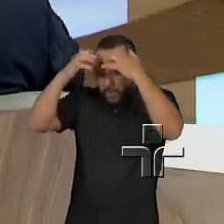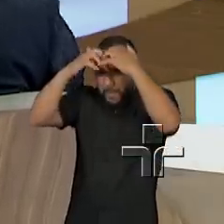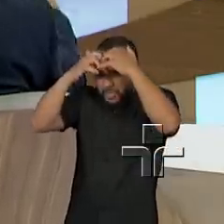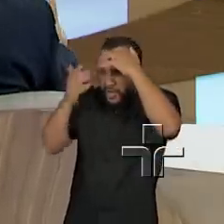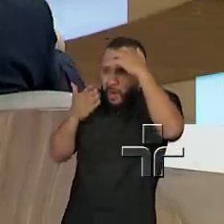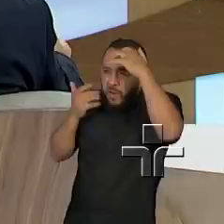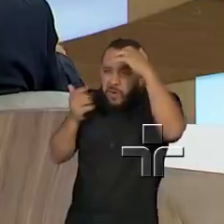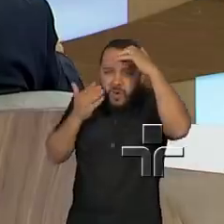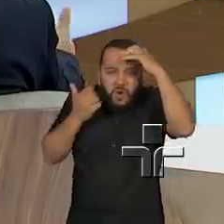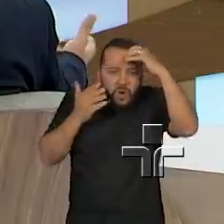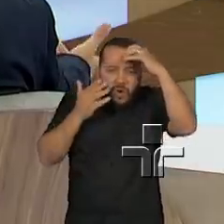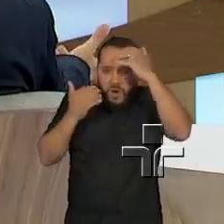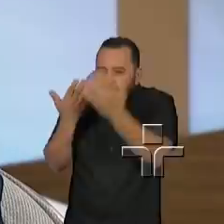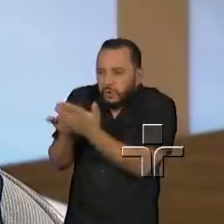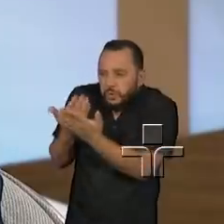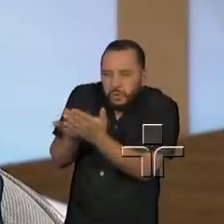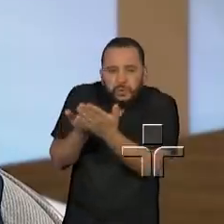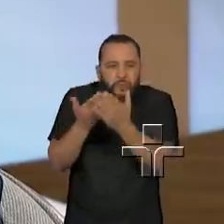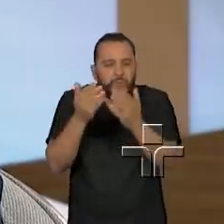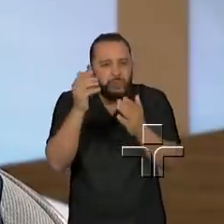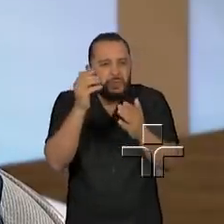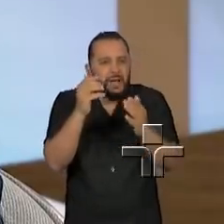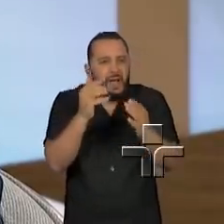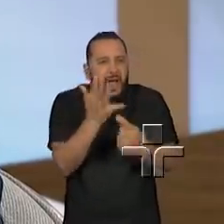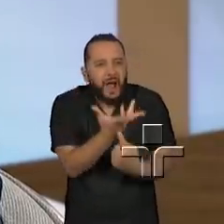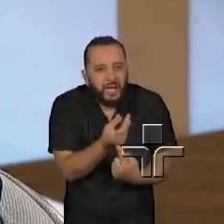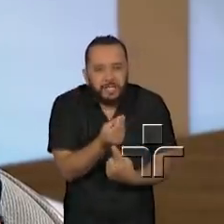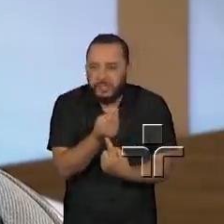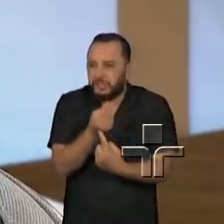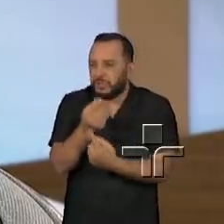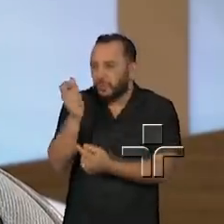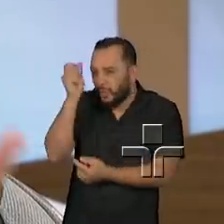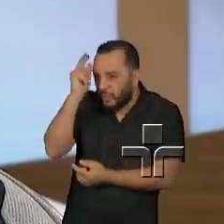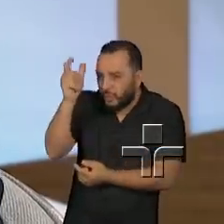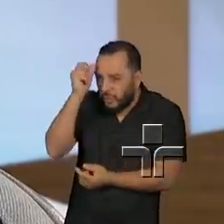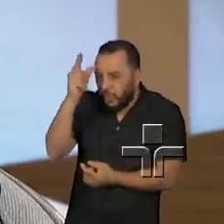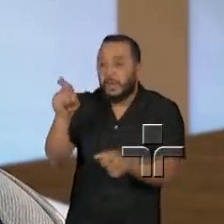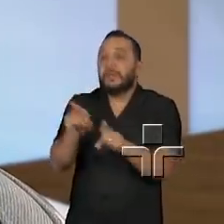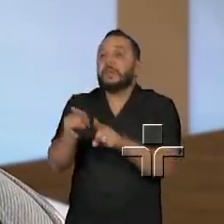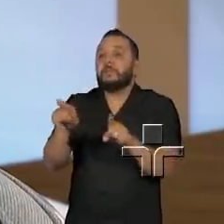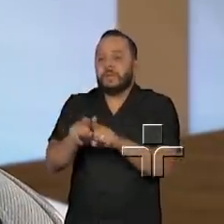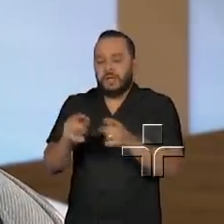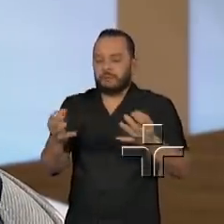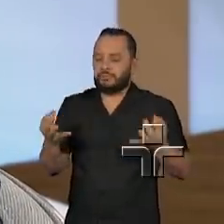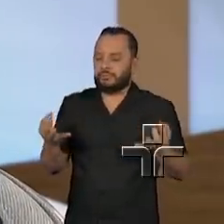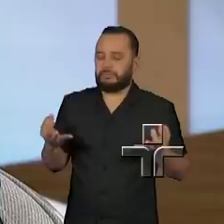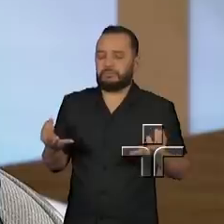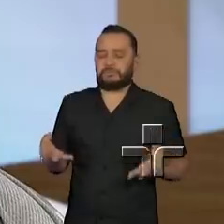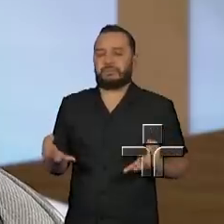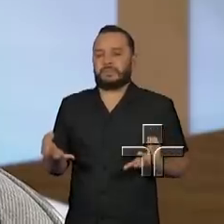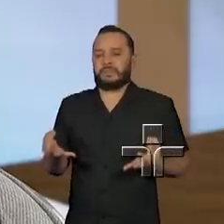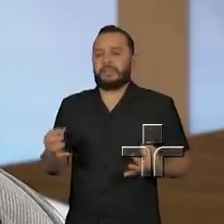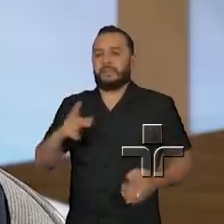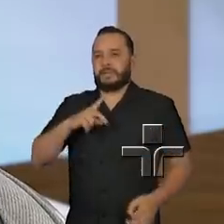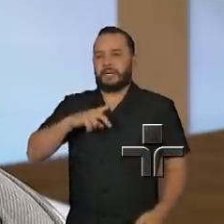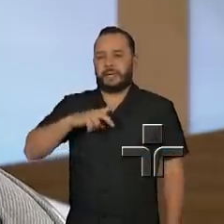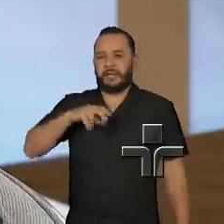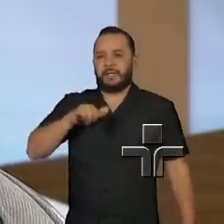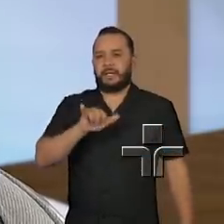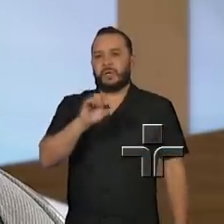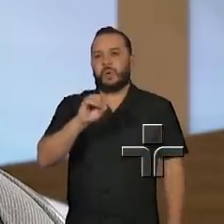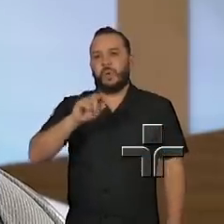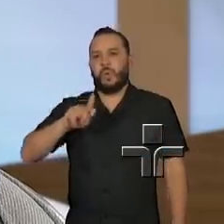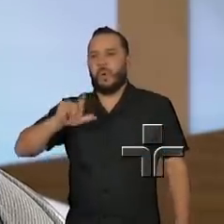artes, através da cultura e através de práticas de meditação, e, enfim, de práticas várias, do yoga, etc. Vou falar aqui da nossa